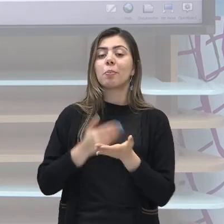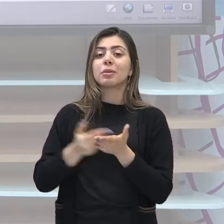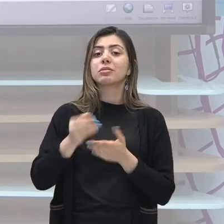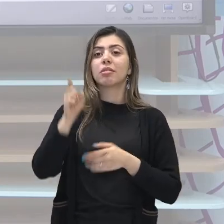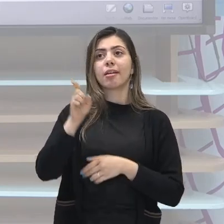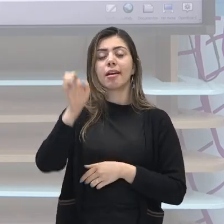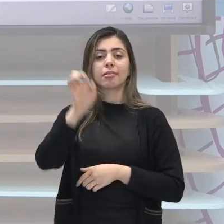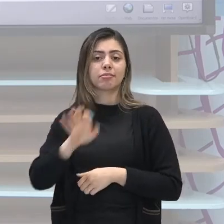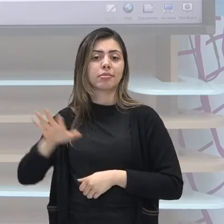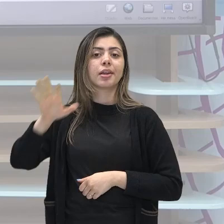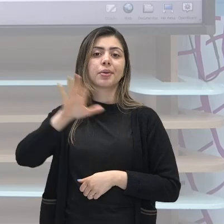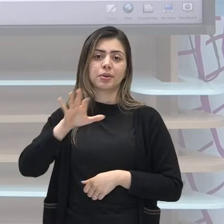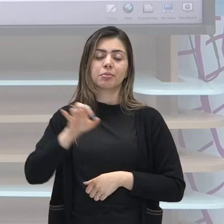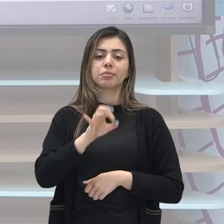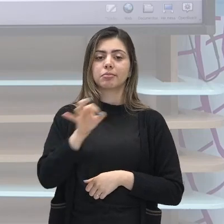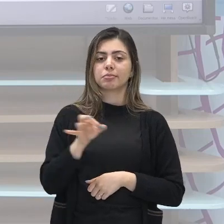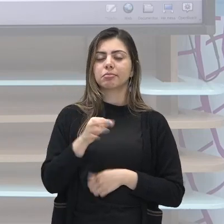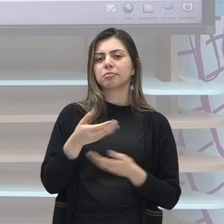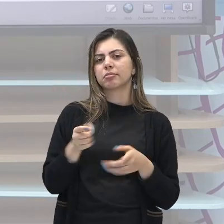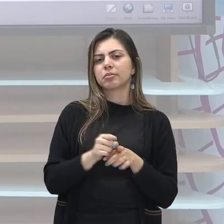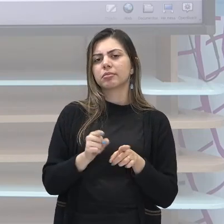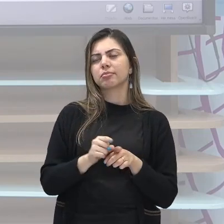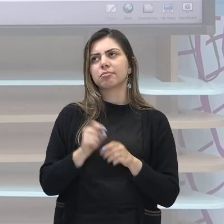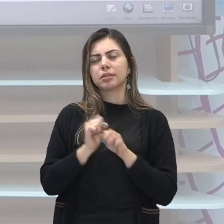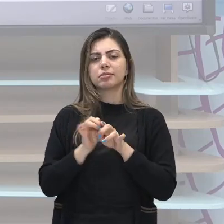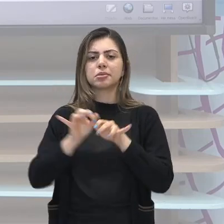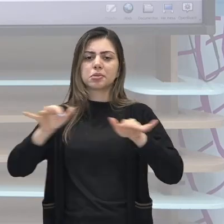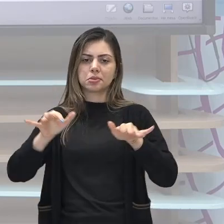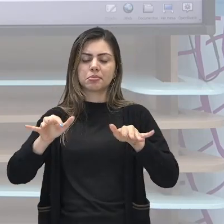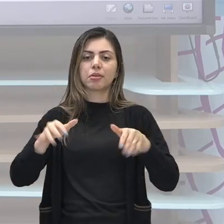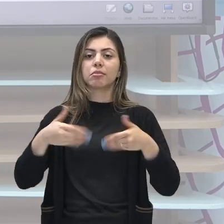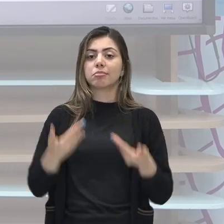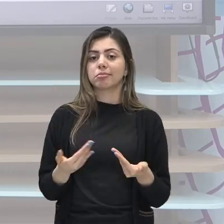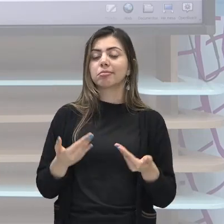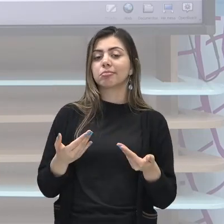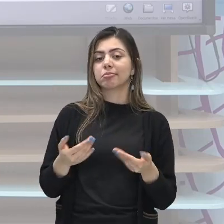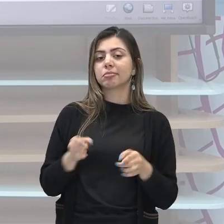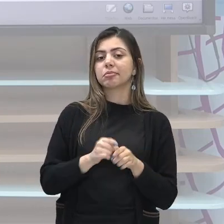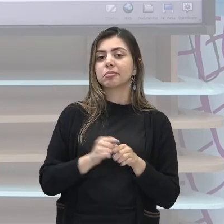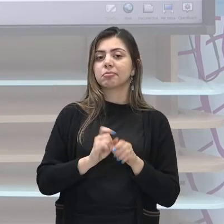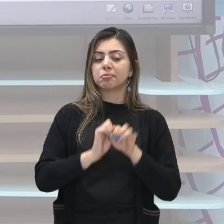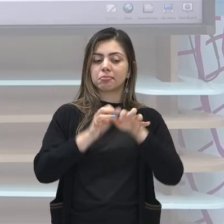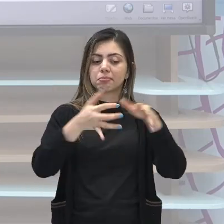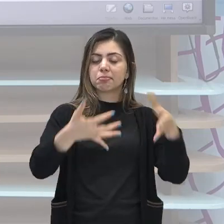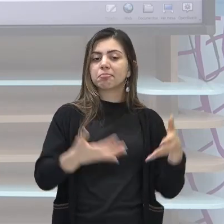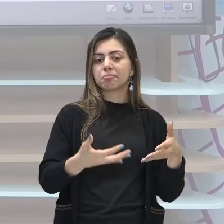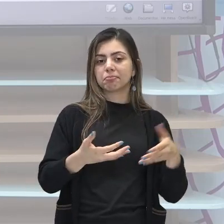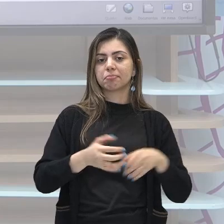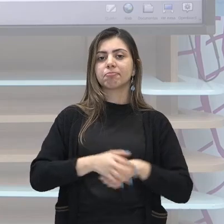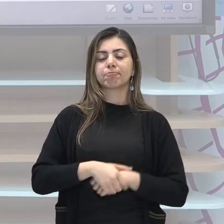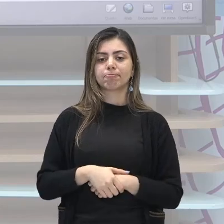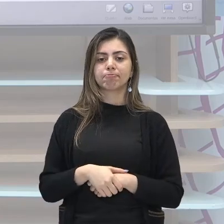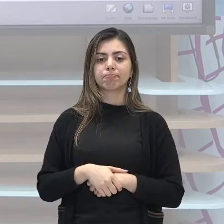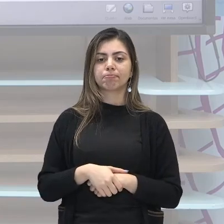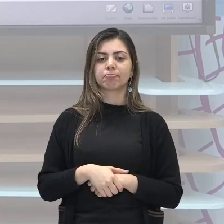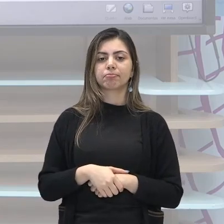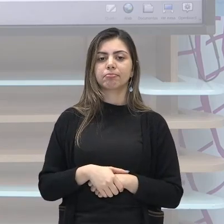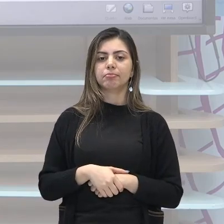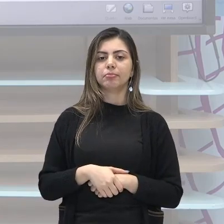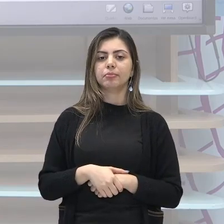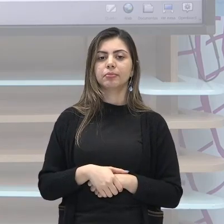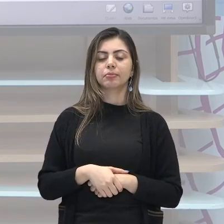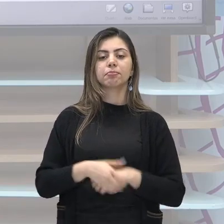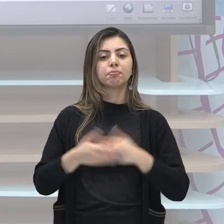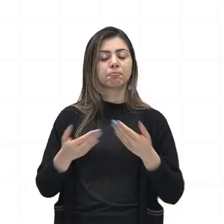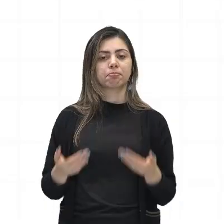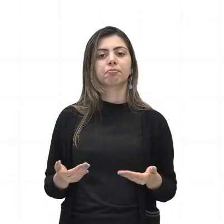Unido e, claro, ali nos países europeus e implementada para o restante do mundo. Vamos a um